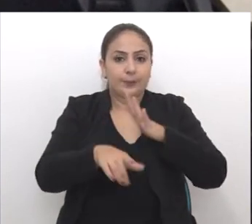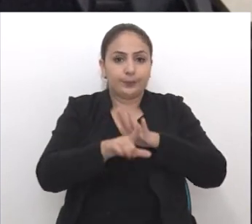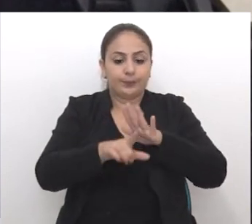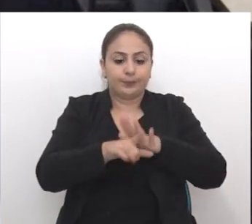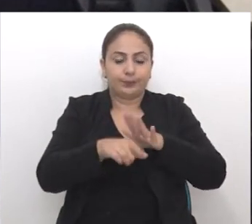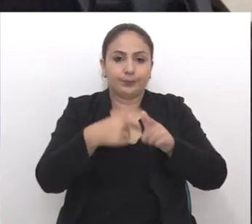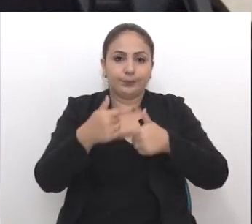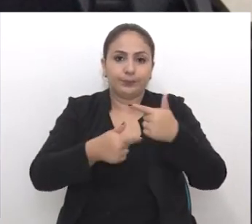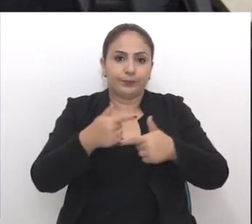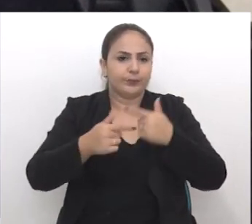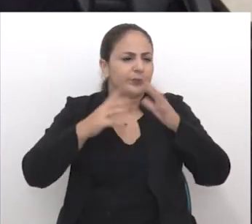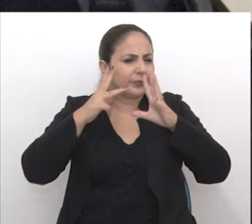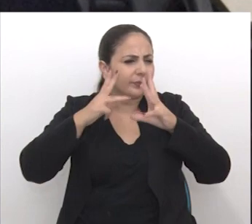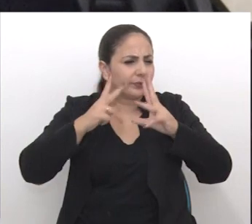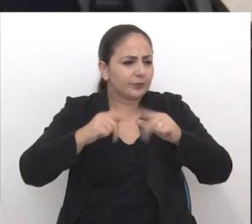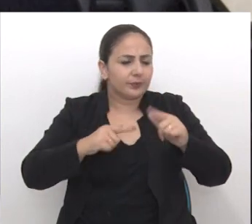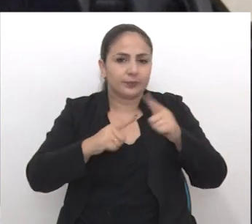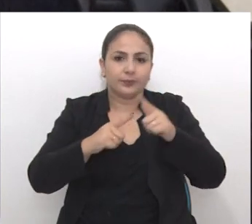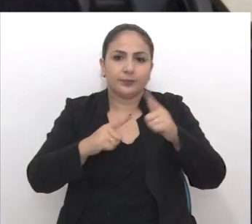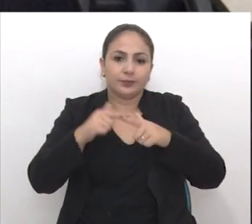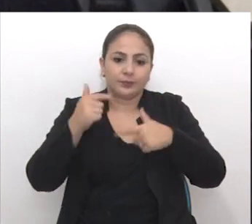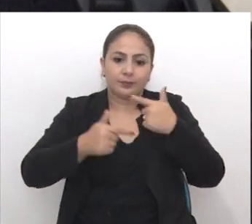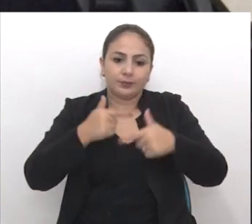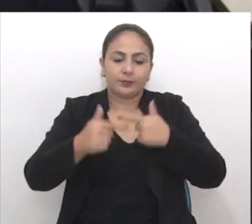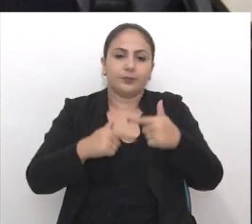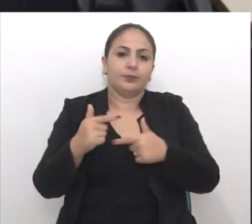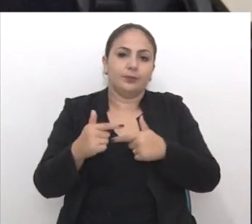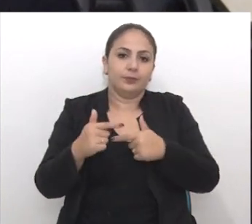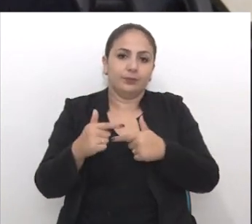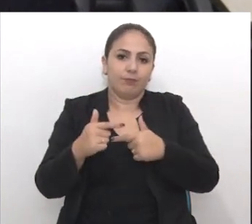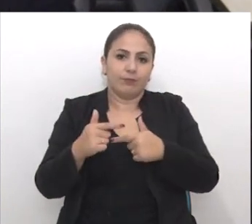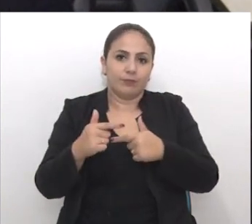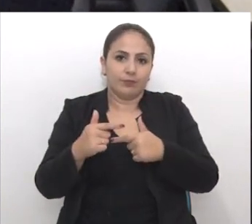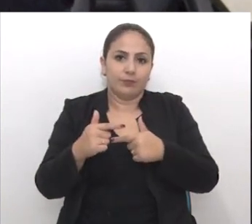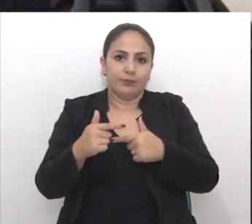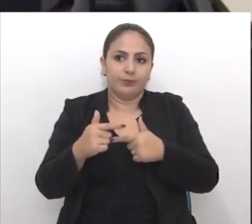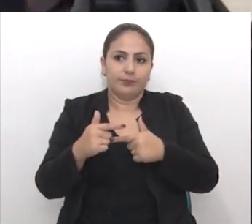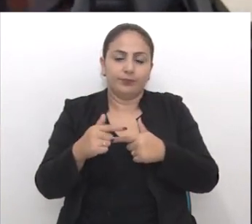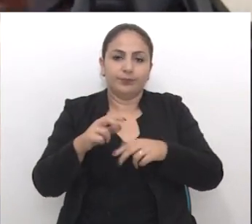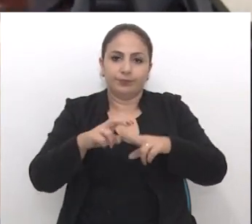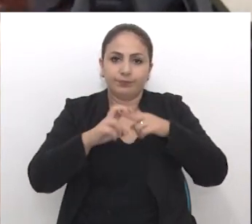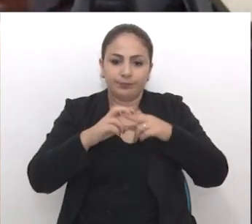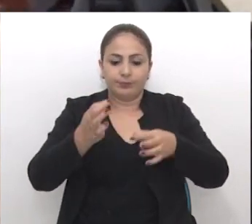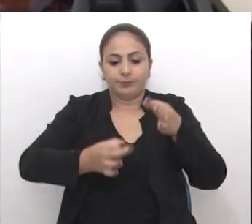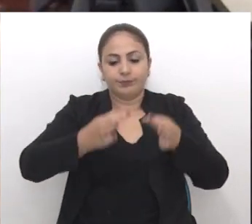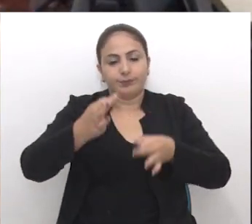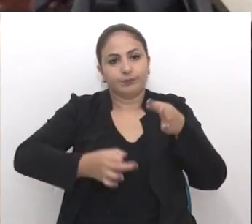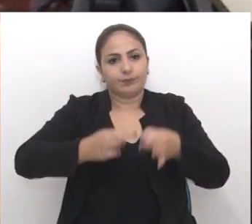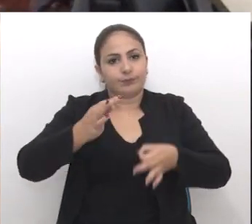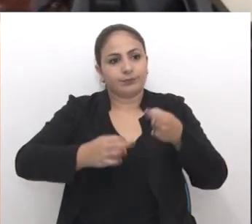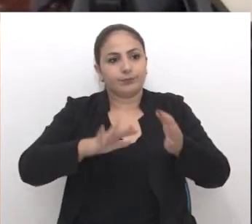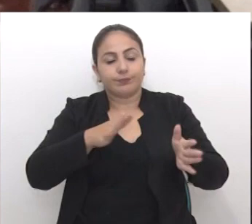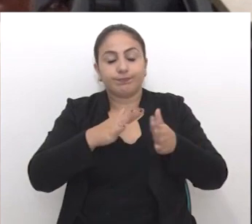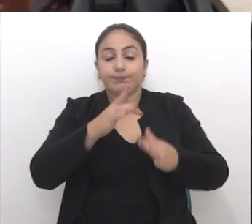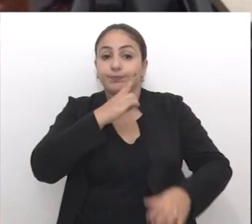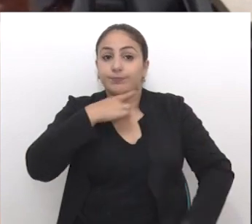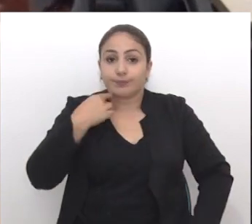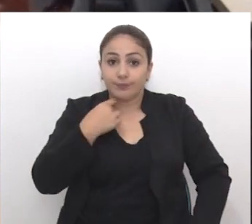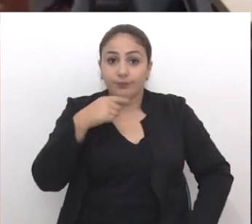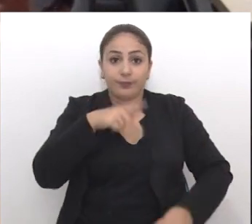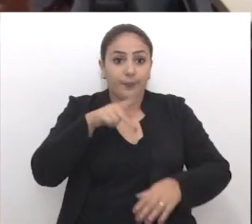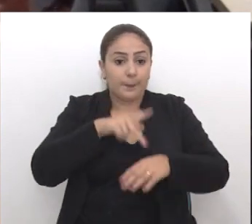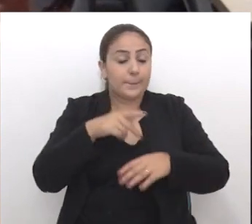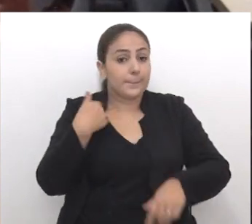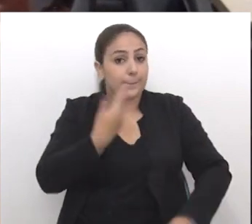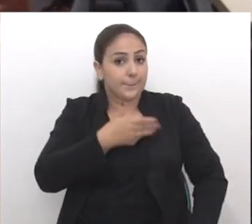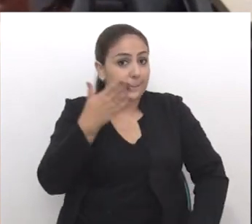uma lei trabalhista que tudo quanto é tipo de trabalho é insalubre, E então a justiça trabalhista é um atraso nesse país,